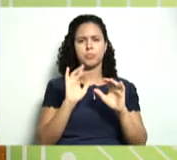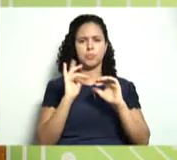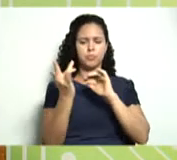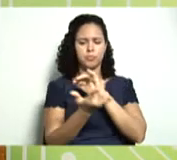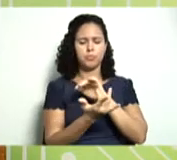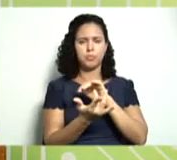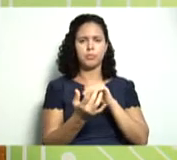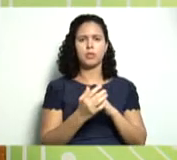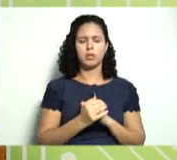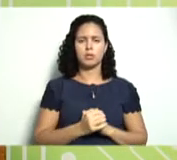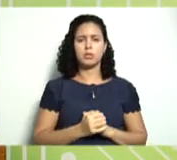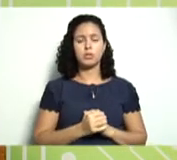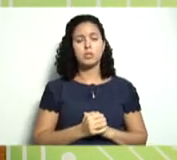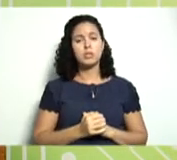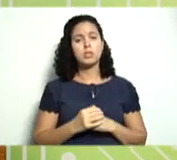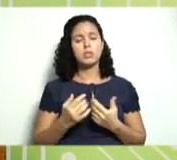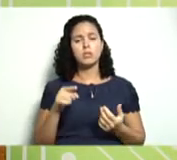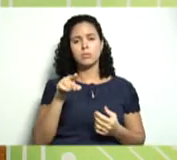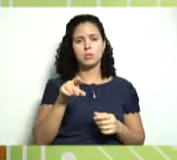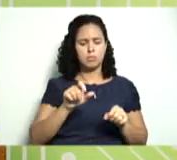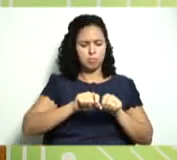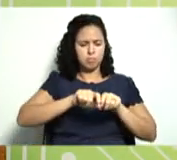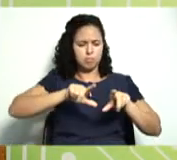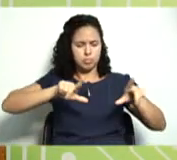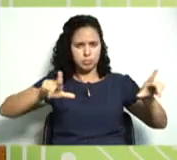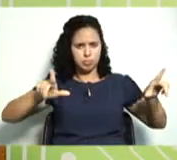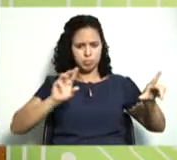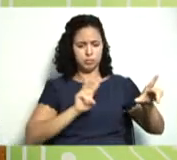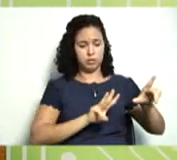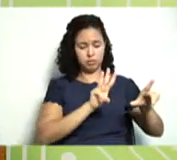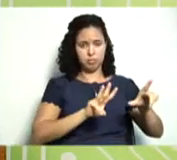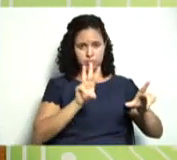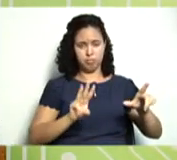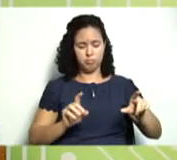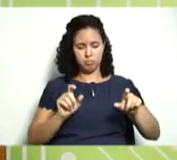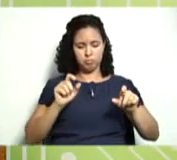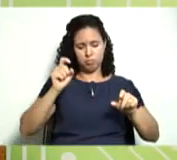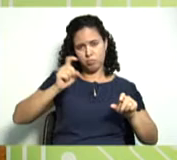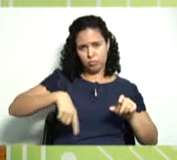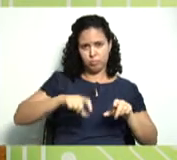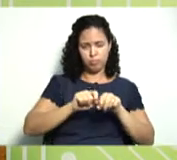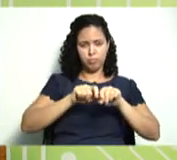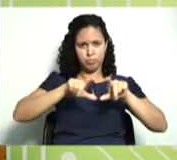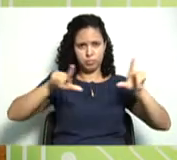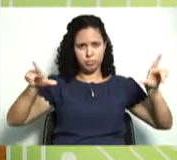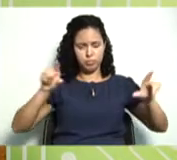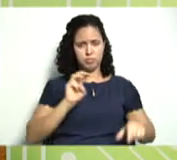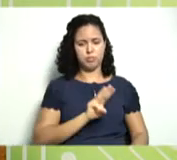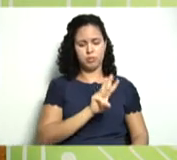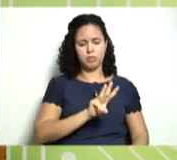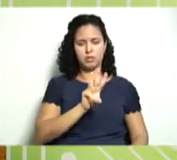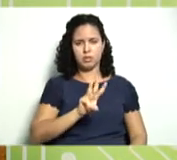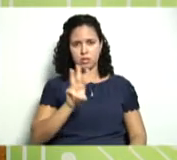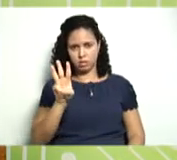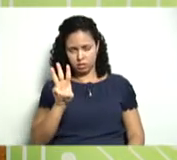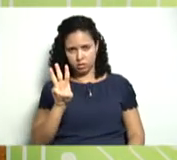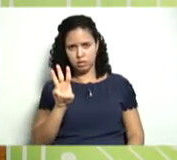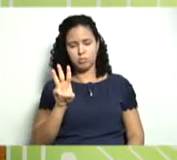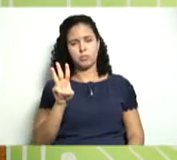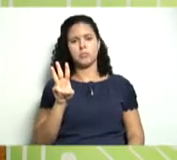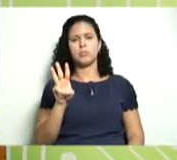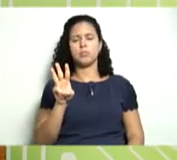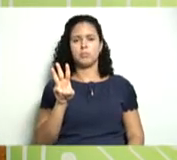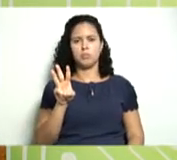bem claro para vocês que quando você acessa um site nós vamos mostrar pra vocês quando digita lá o presente o endereço a